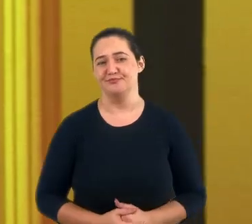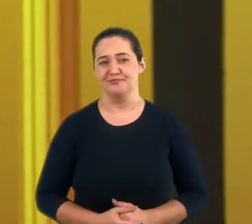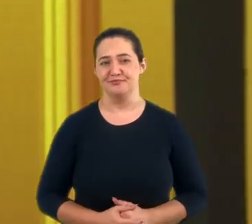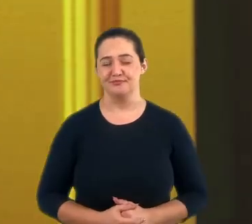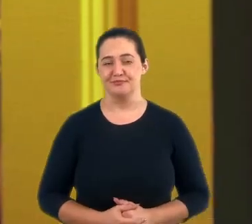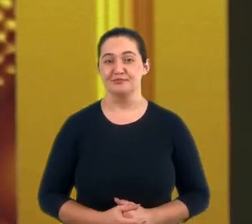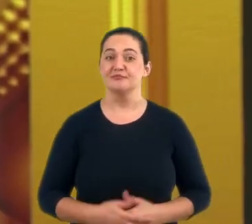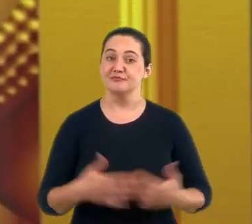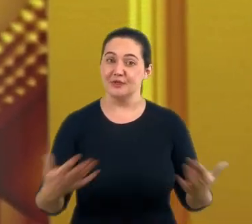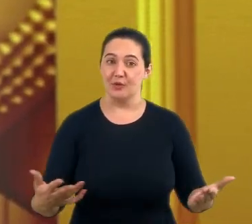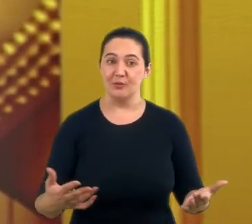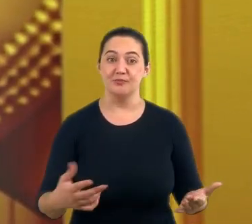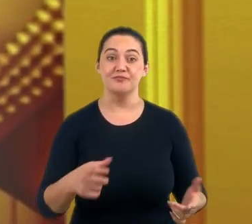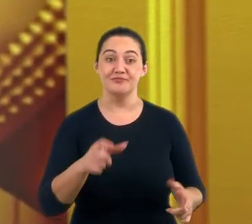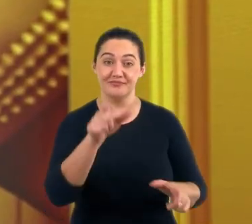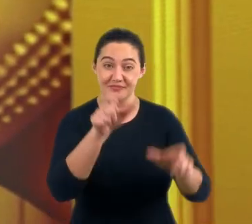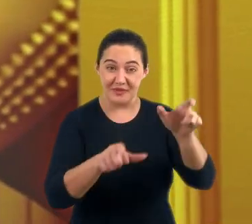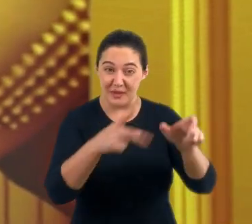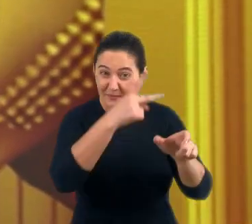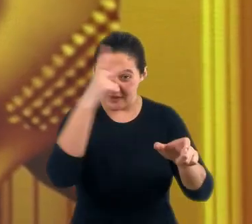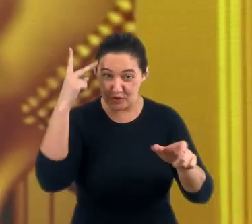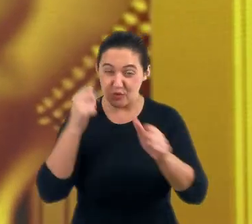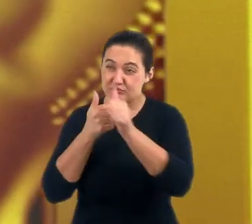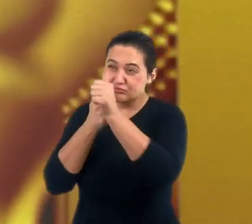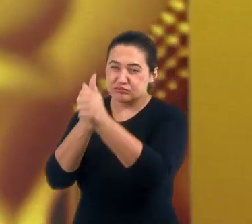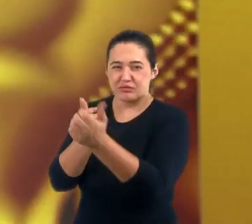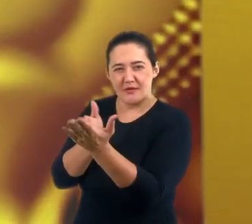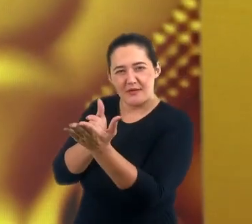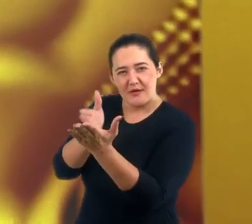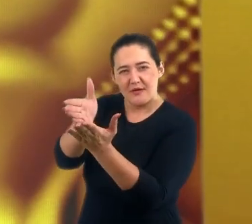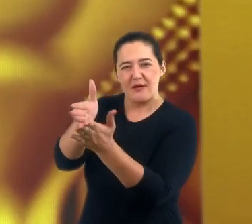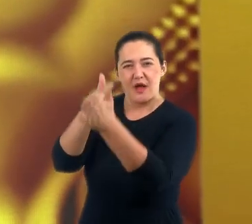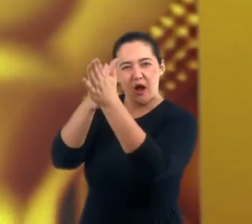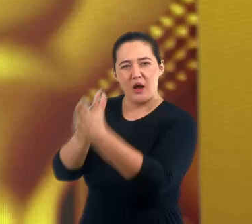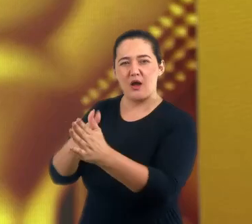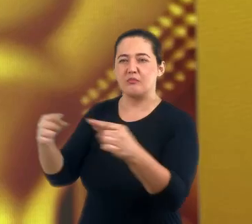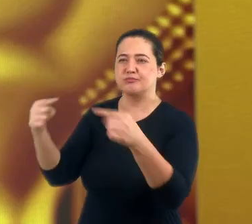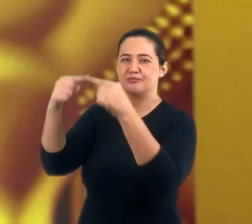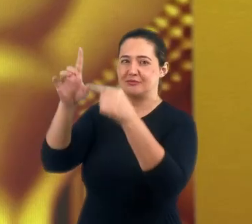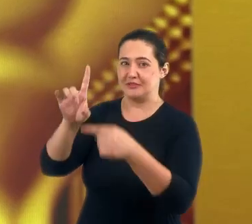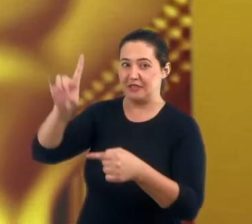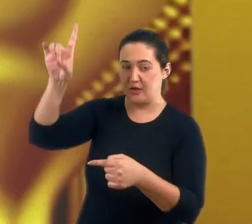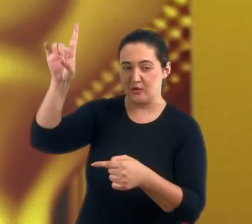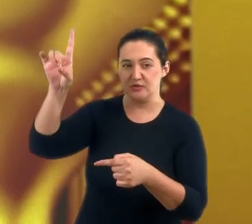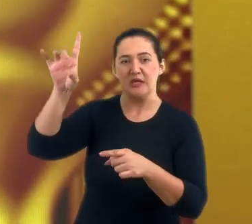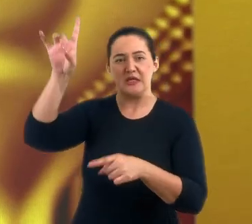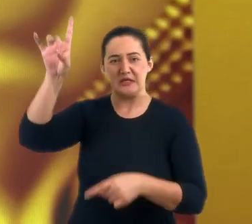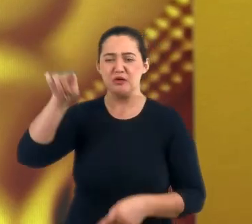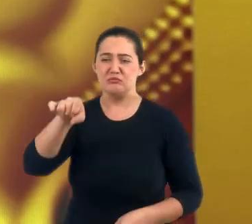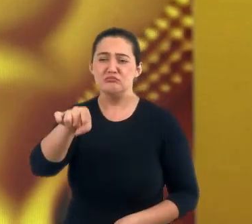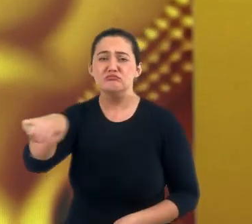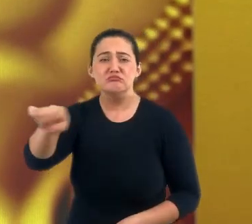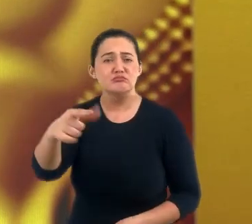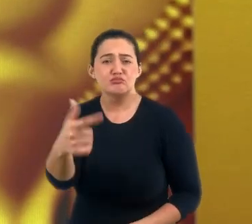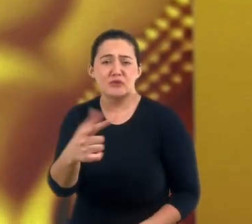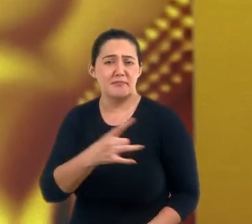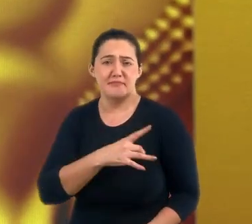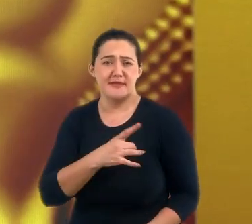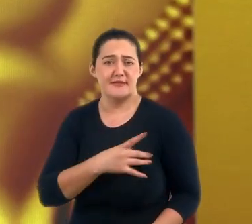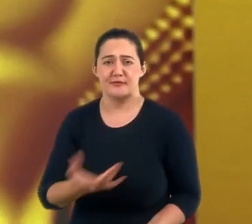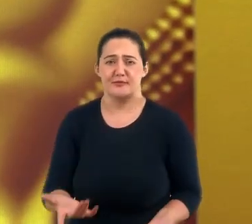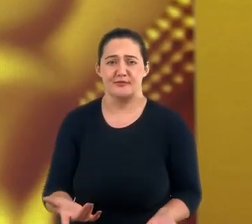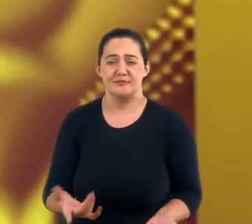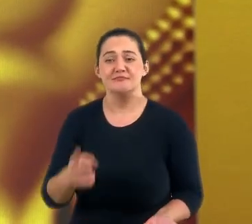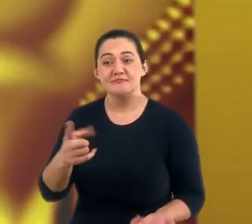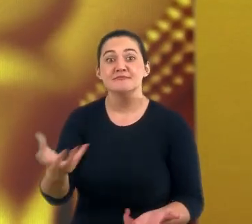palavras, aquele que está andando, caminhando em acordo com Deus, ele não teme o juízo. Pelo contrário,